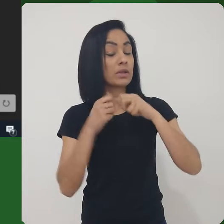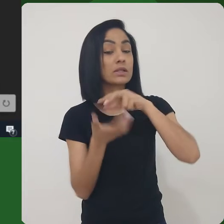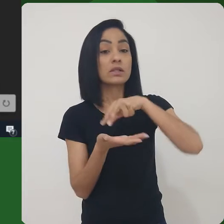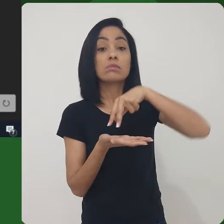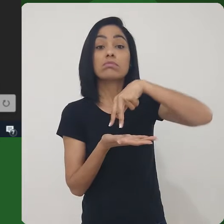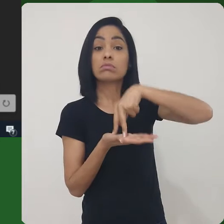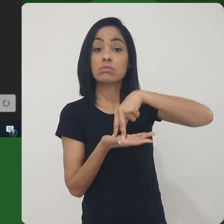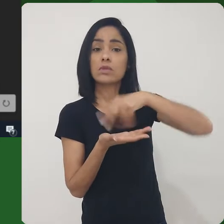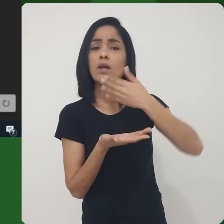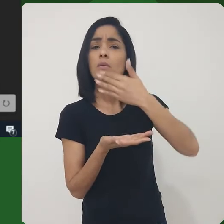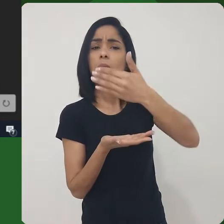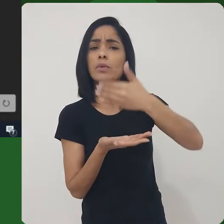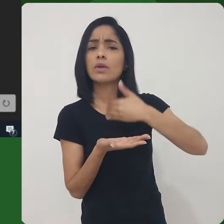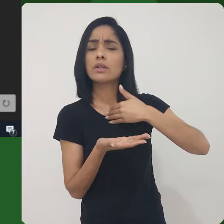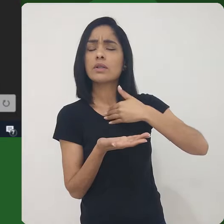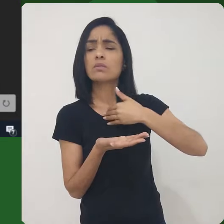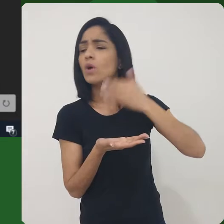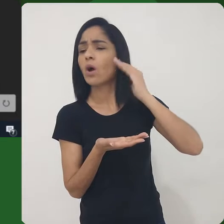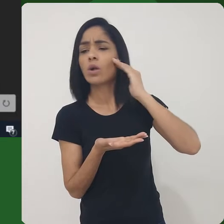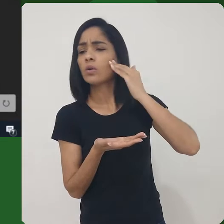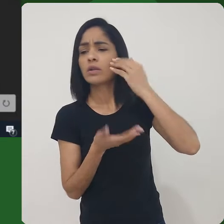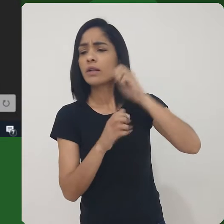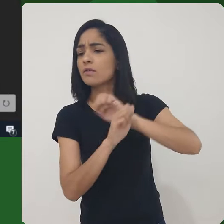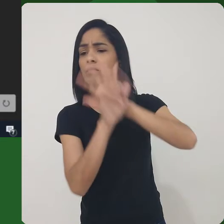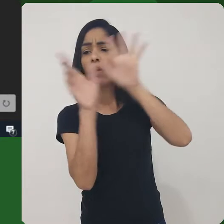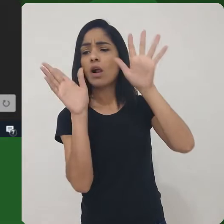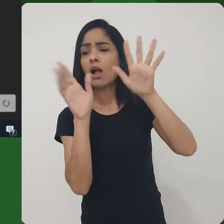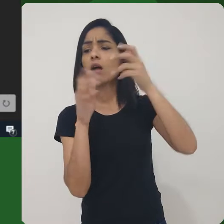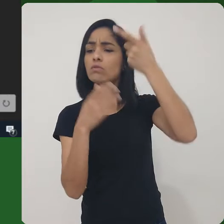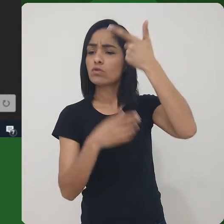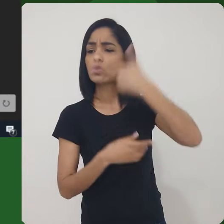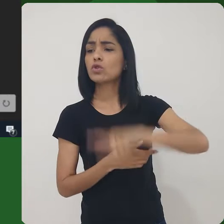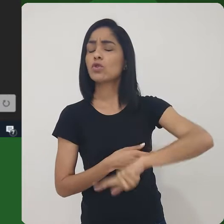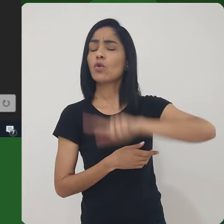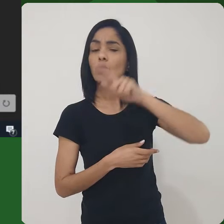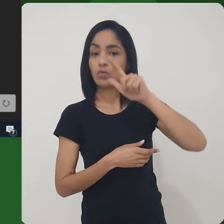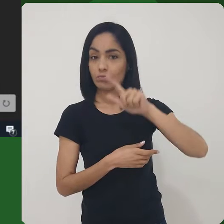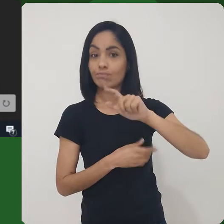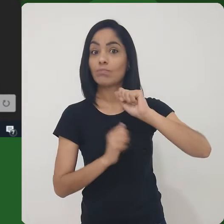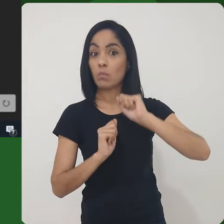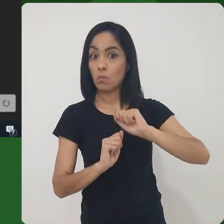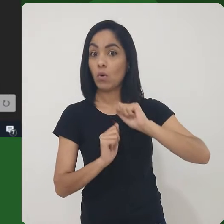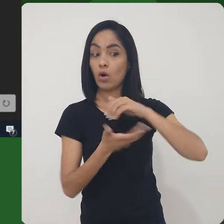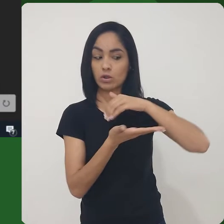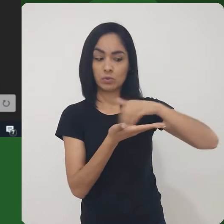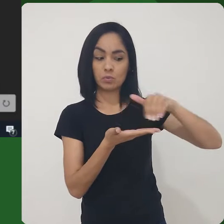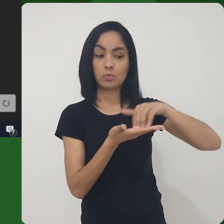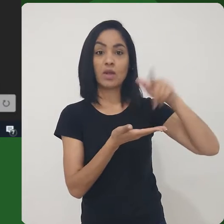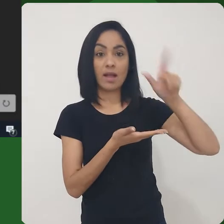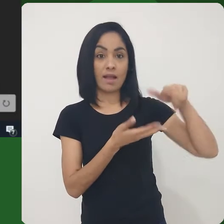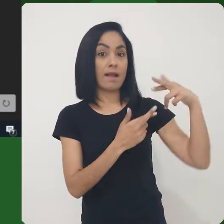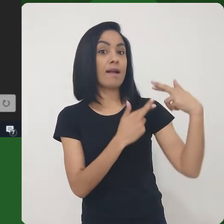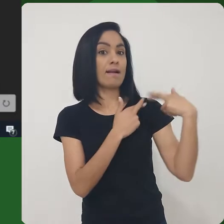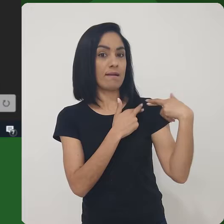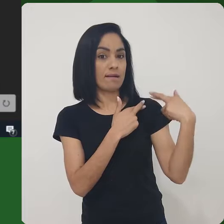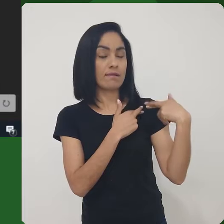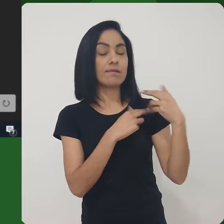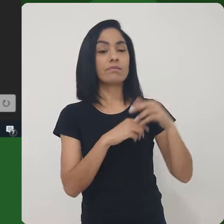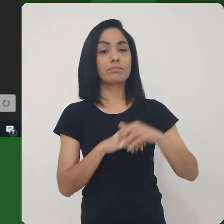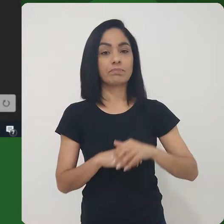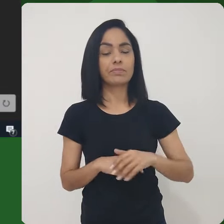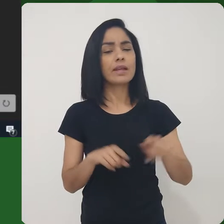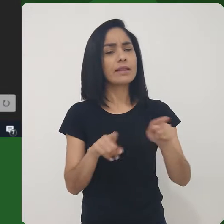pedindo, inclusive, esclarecimentos a pontos que, porventura, não fiquem claros. Né?